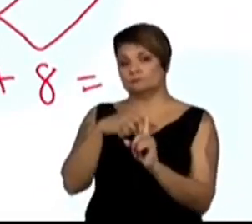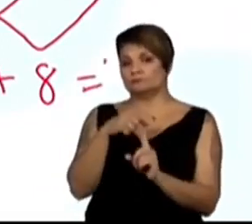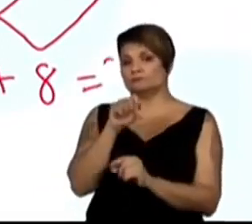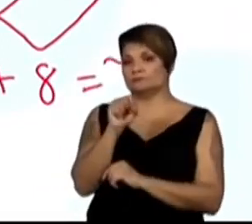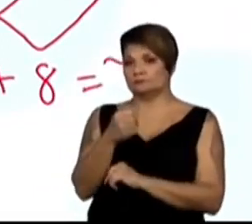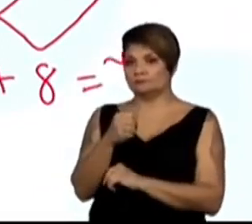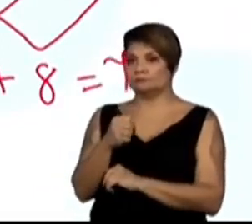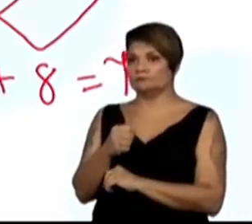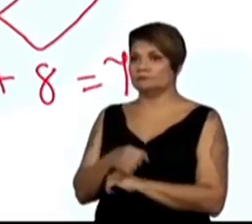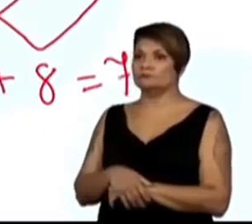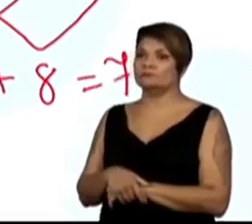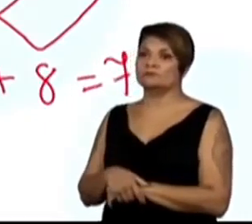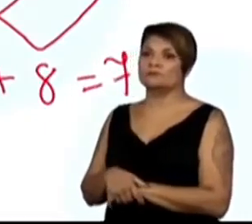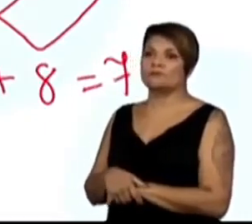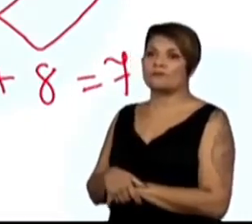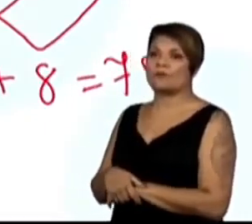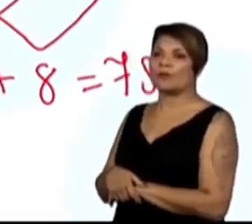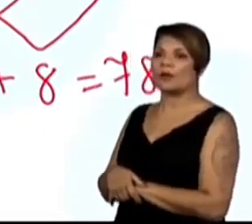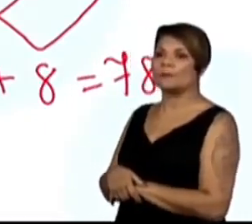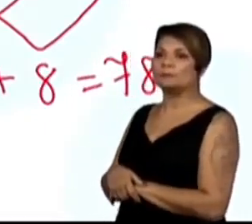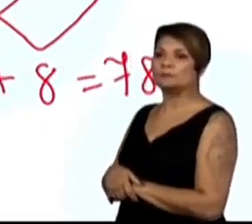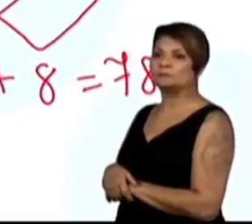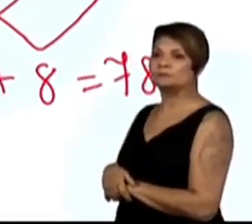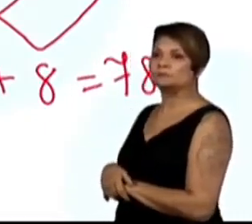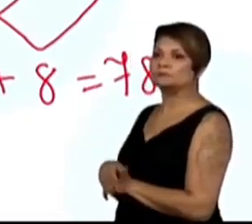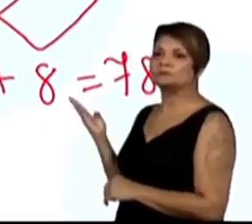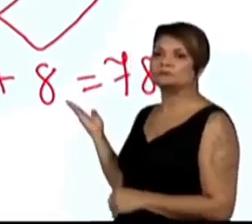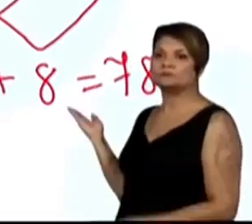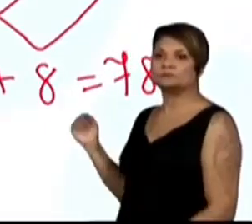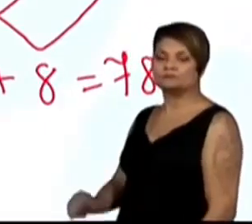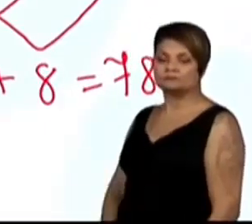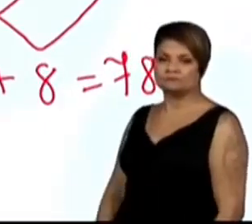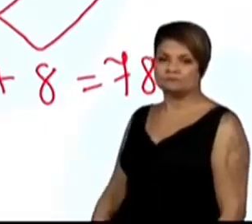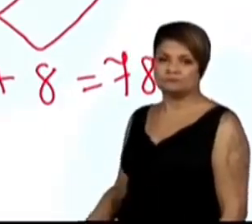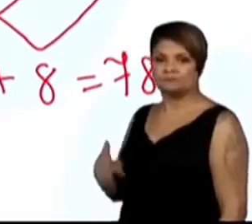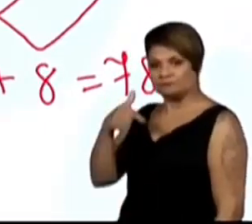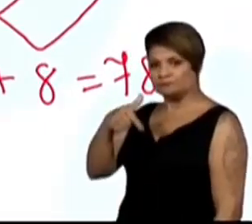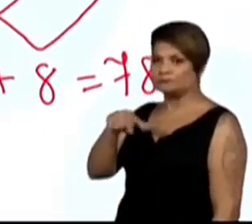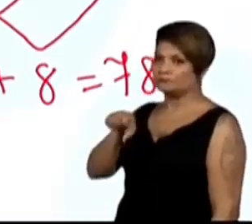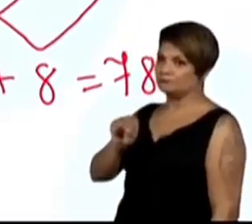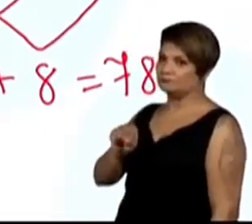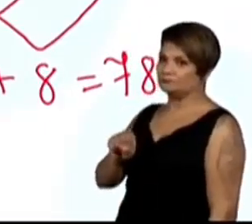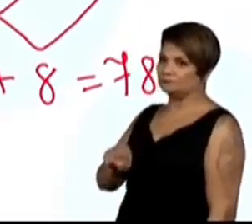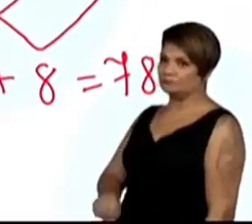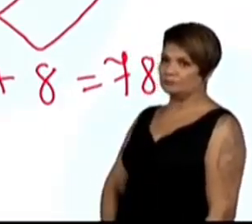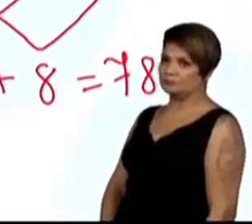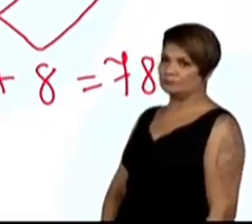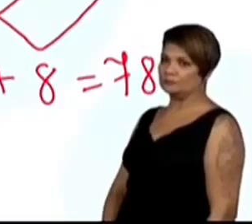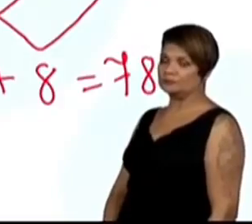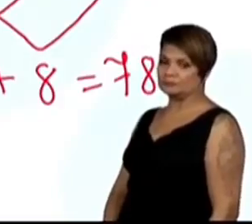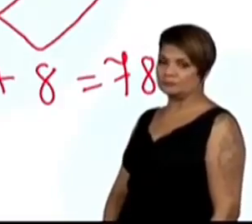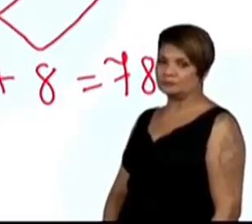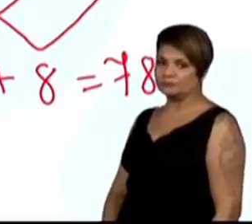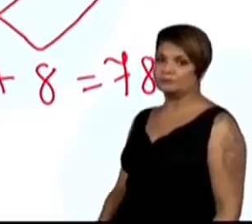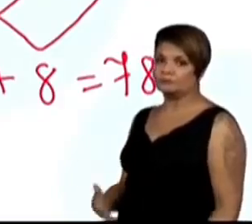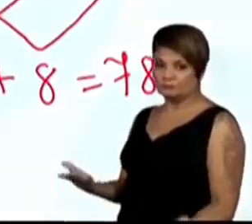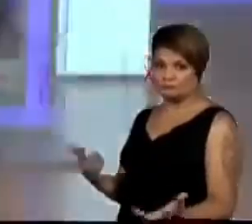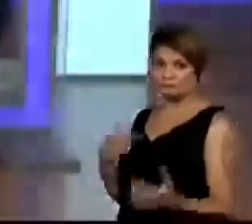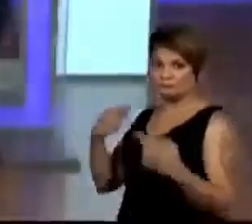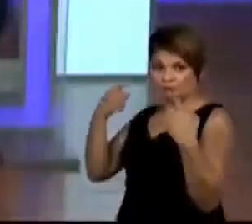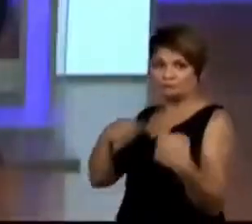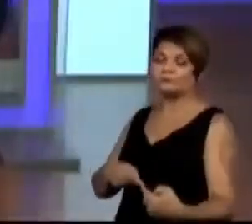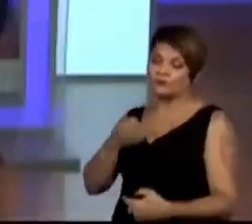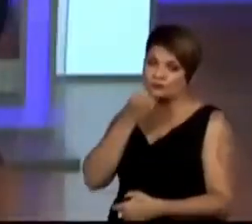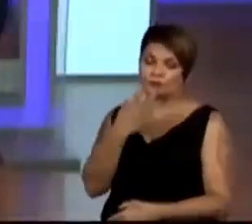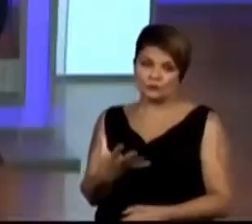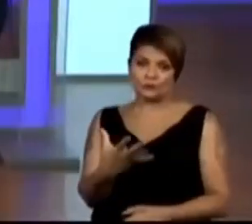ele. Matheus falou 78. Aí sim. Olha só. Pois é, foi bom esse desafio, nossa, né? O desafio